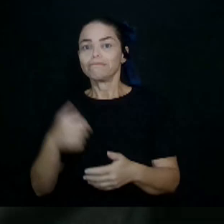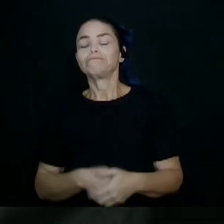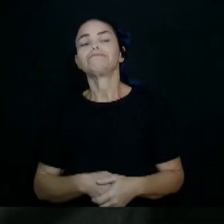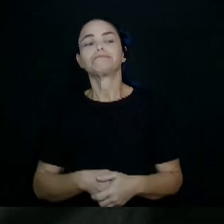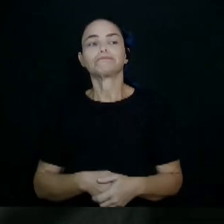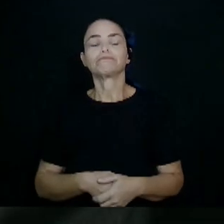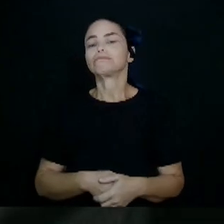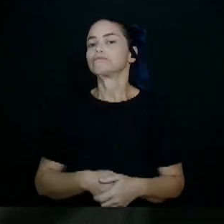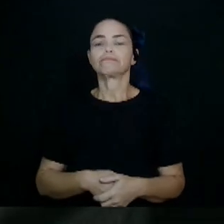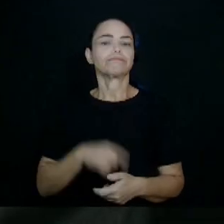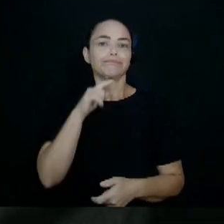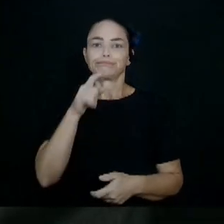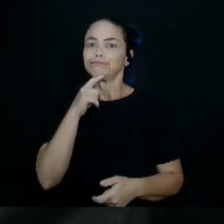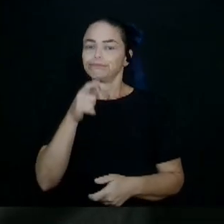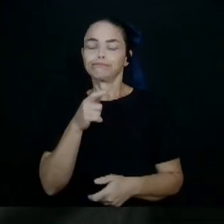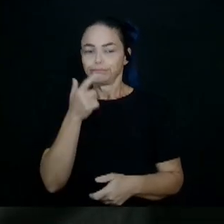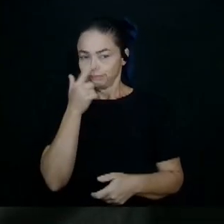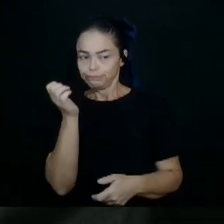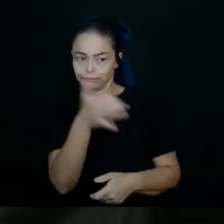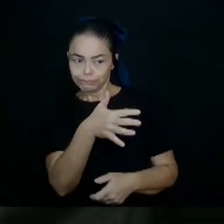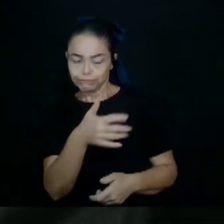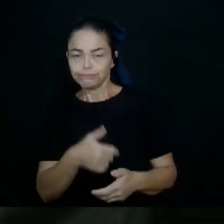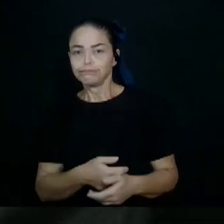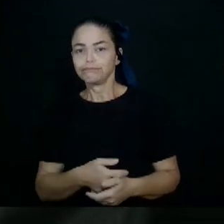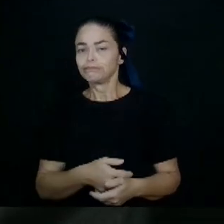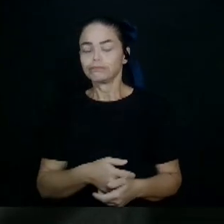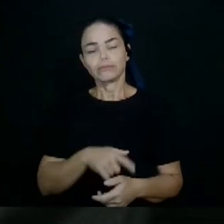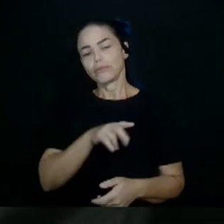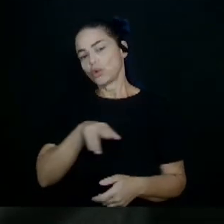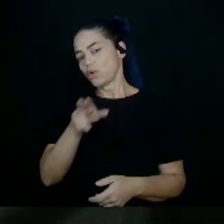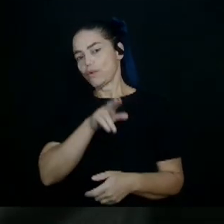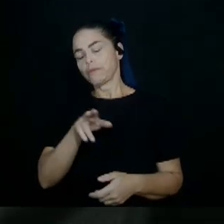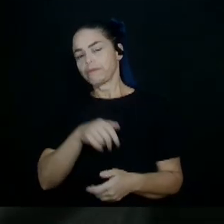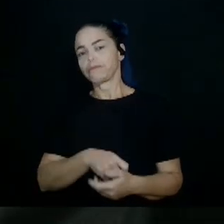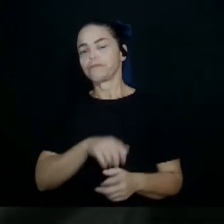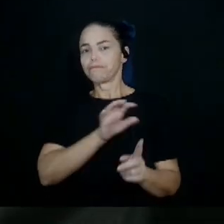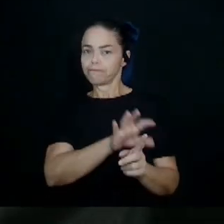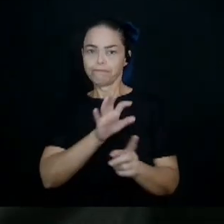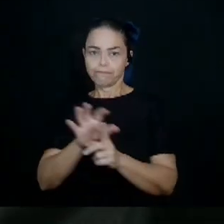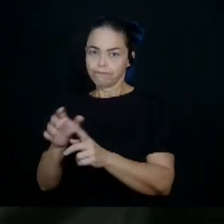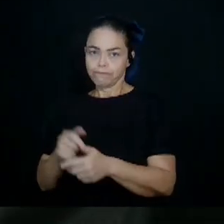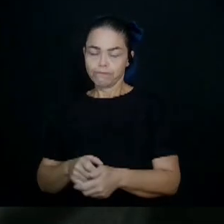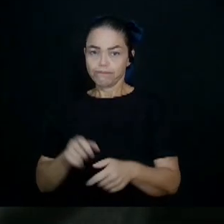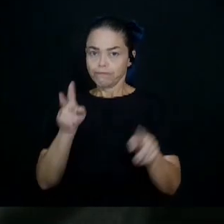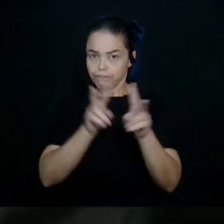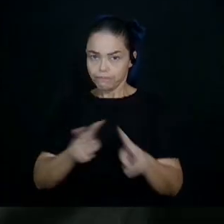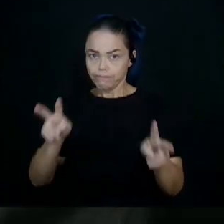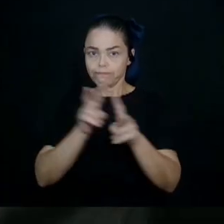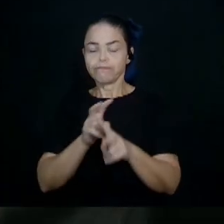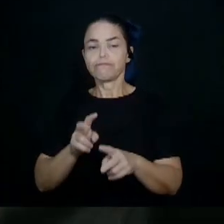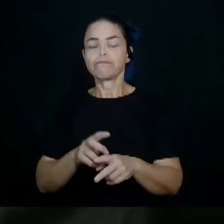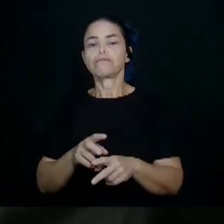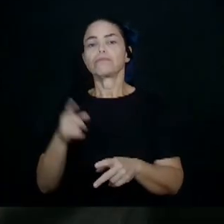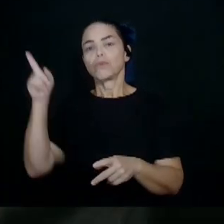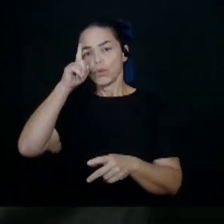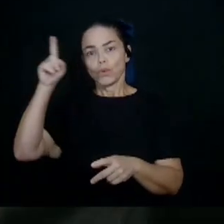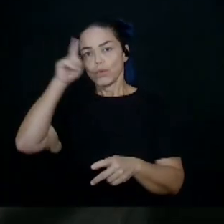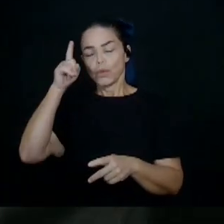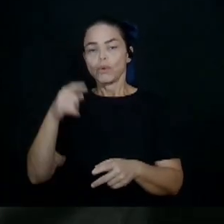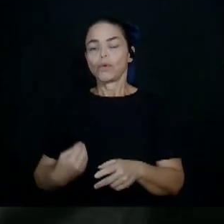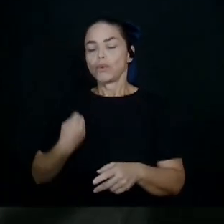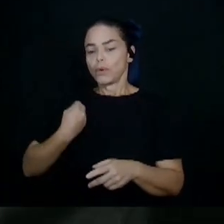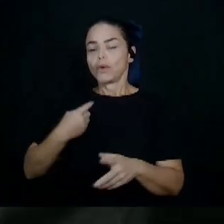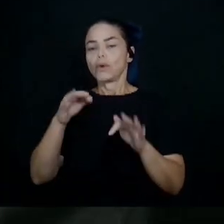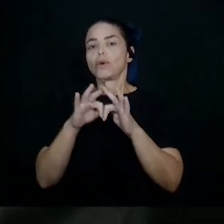não consegue descartar objetos mesmo sem utilidade. E o impacto, gente, não é só visual, não. Afeta a rotina, convivência familiar, saúde